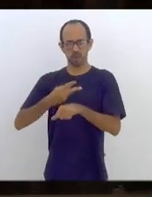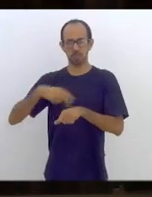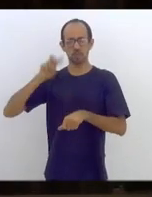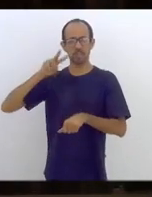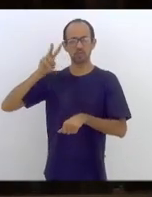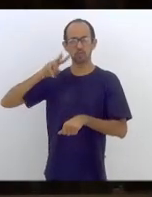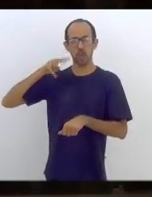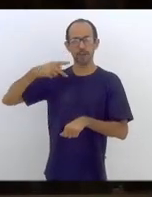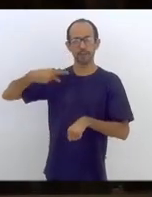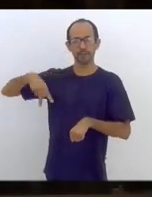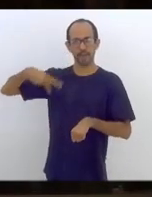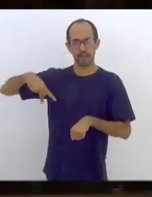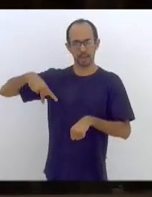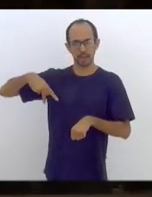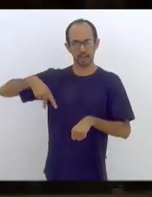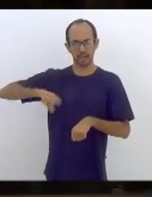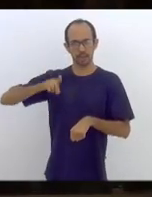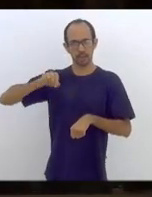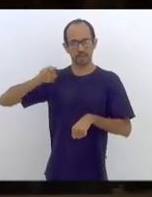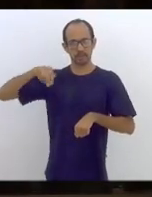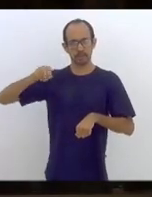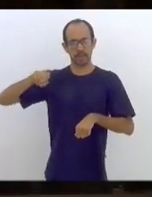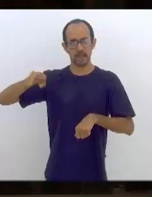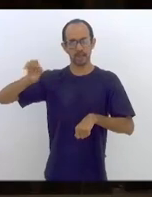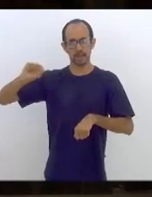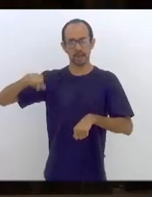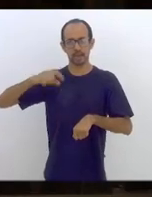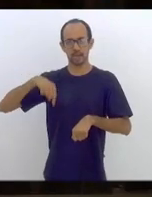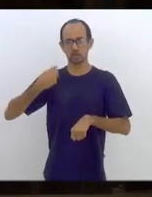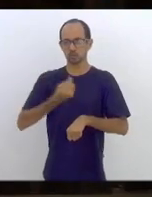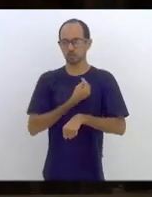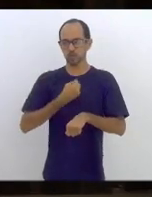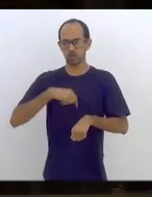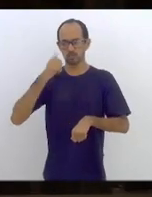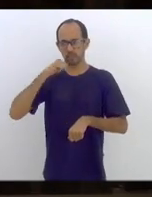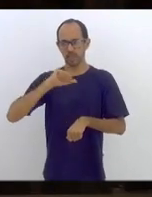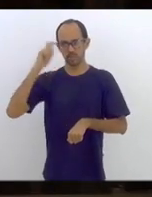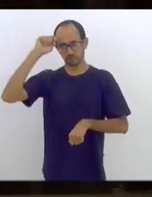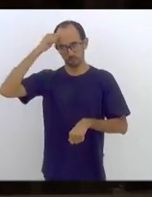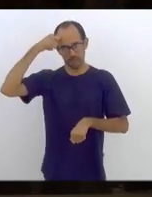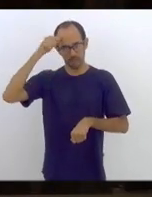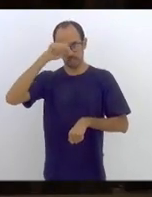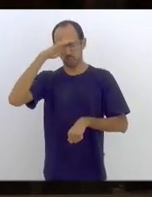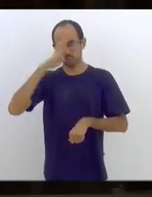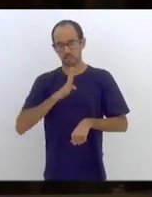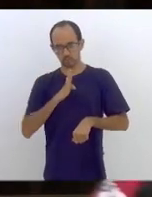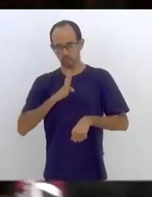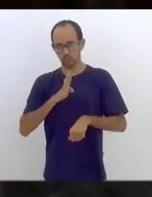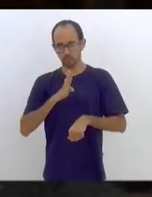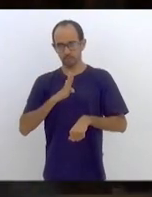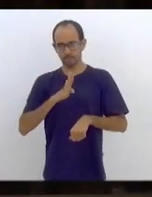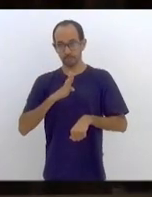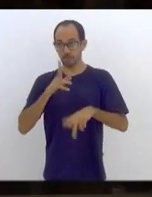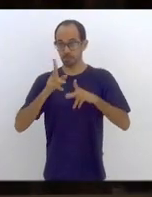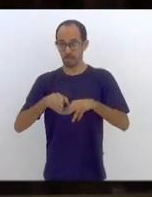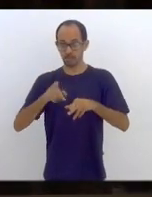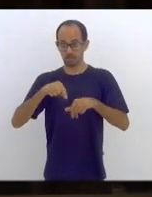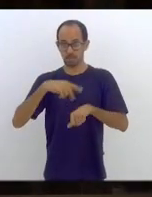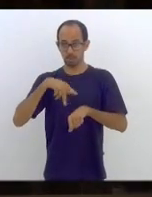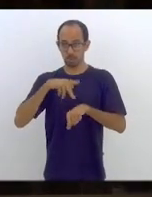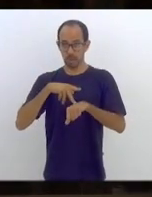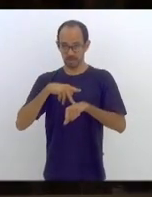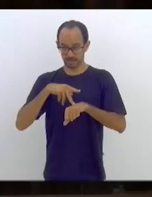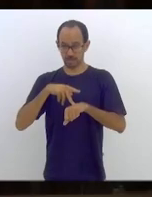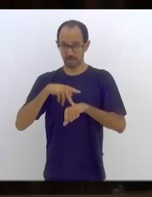Dandara somos nós, todas as mulheres pretas desse Brasil. Embora a população maior seja